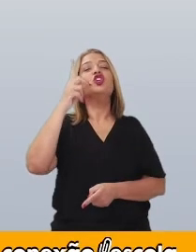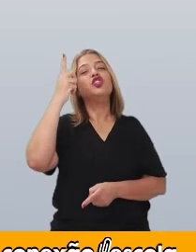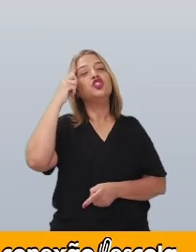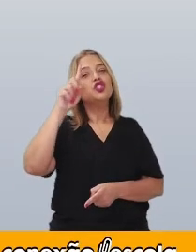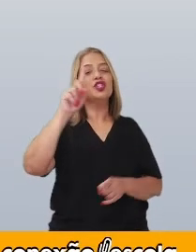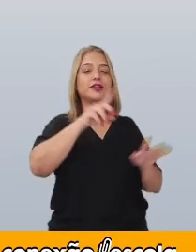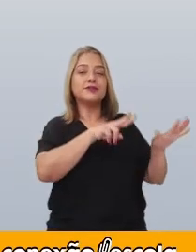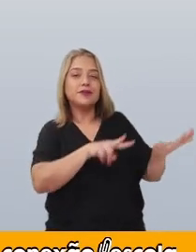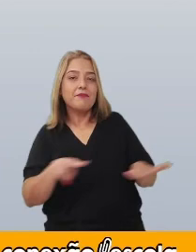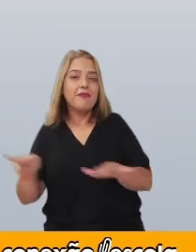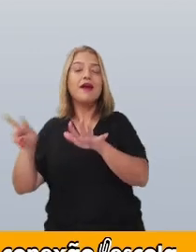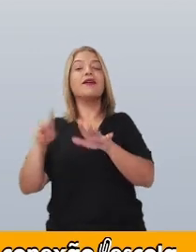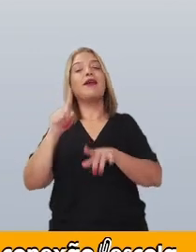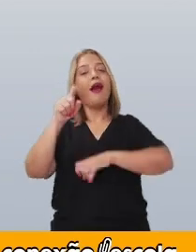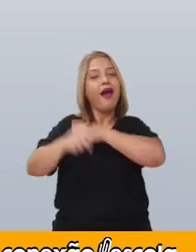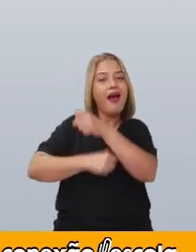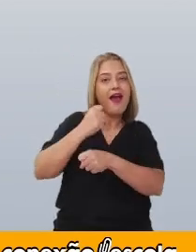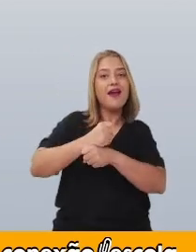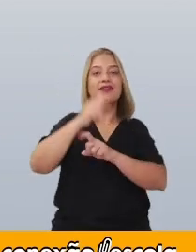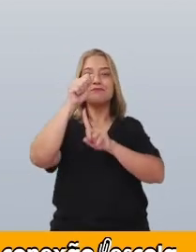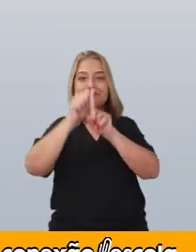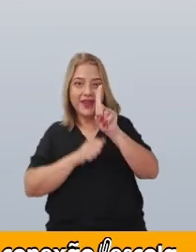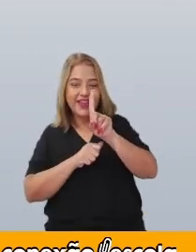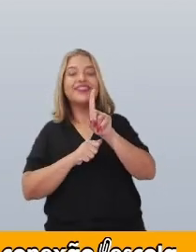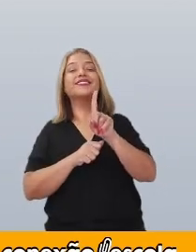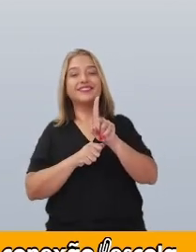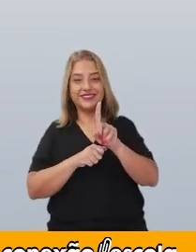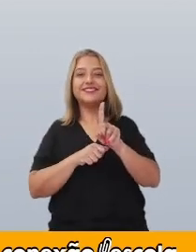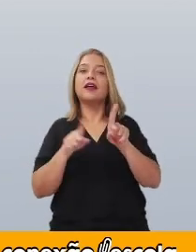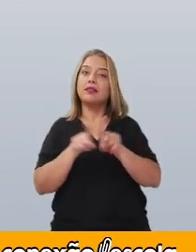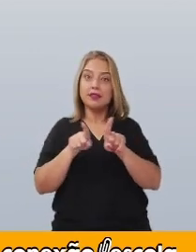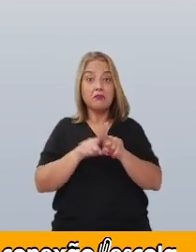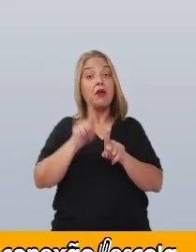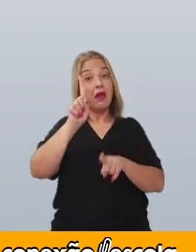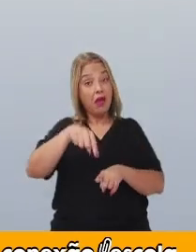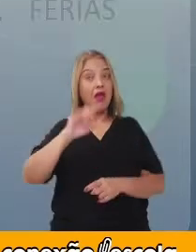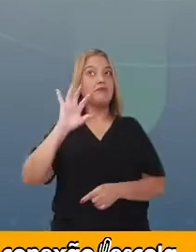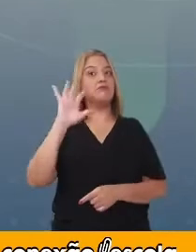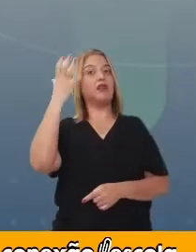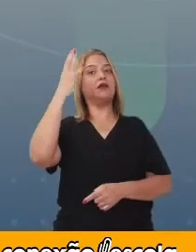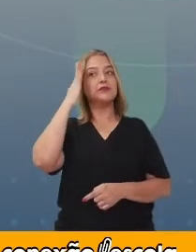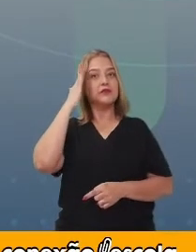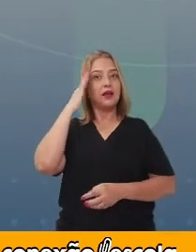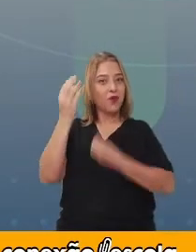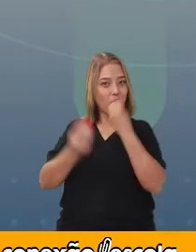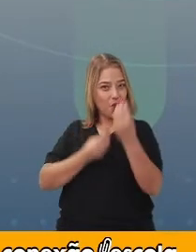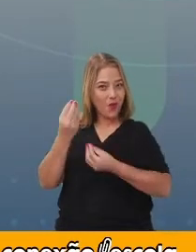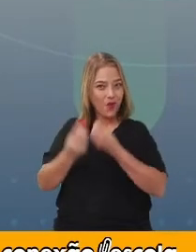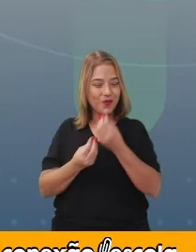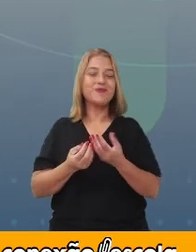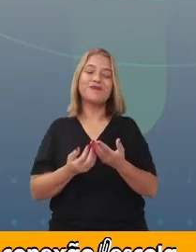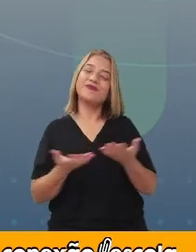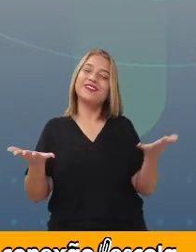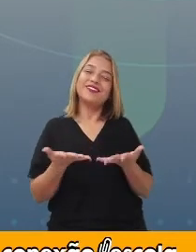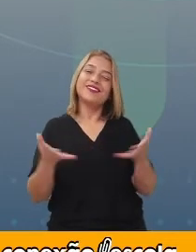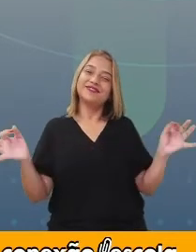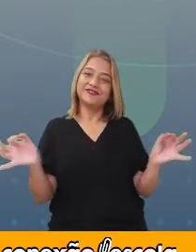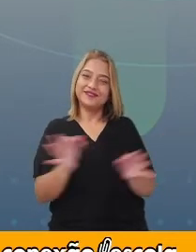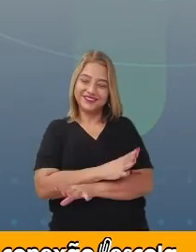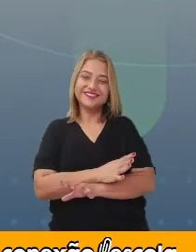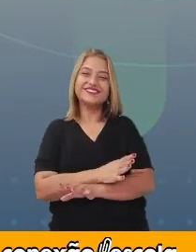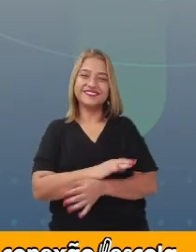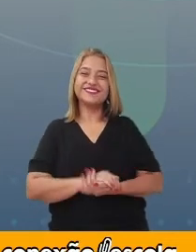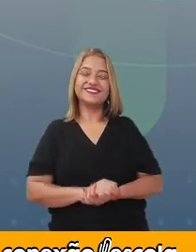semana e os meses do ano, que também são unidades de medida. E por hoje, crianças, é